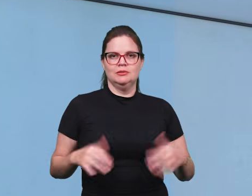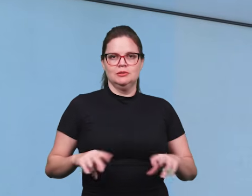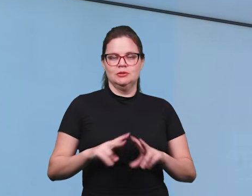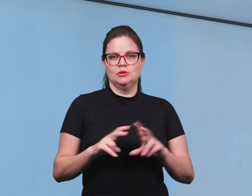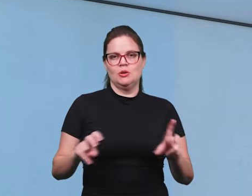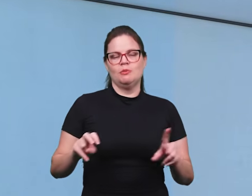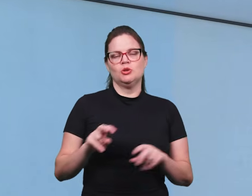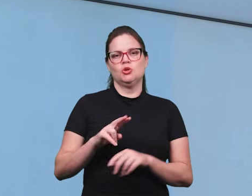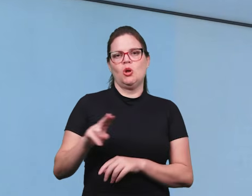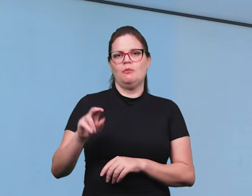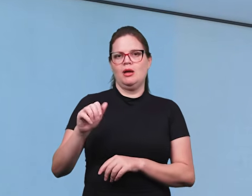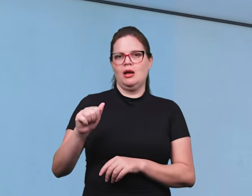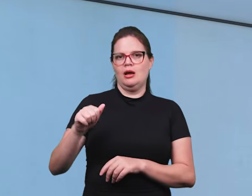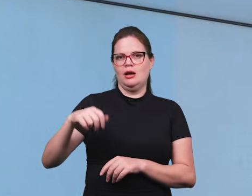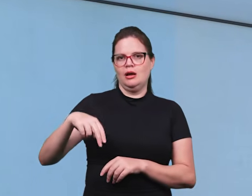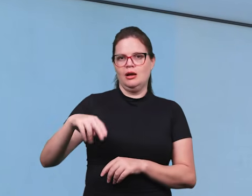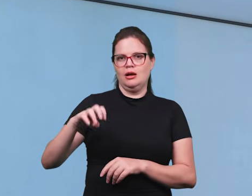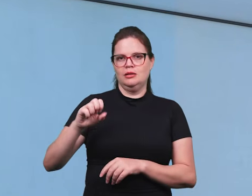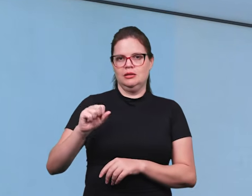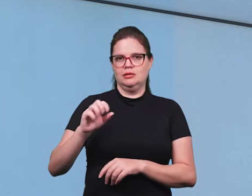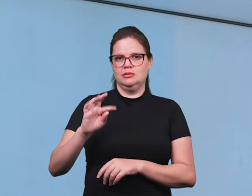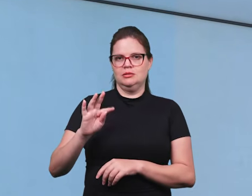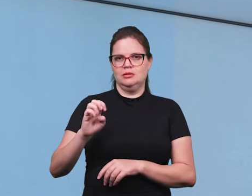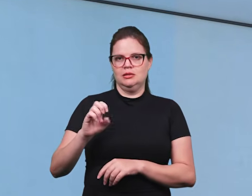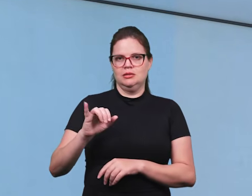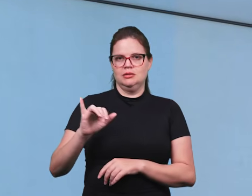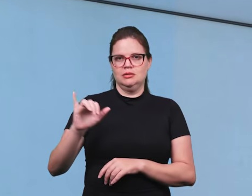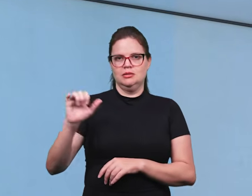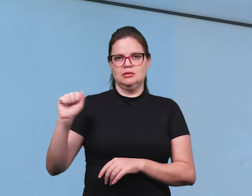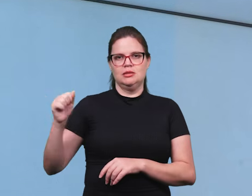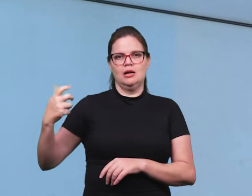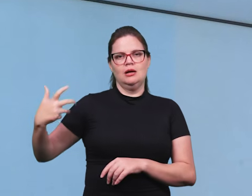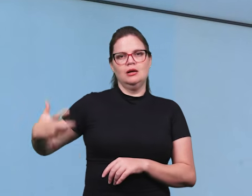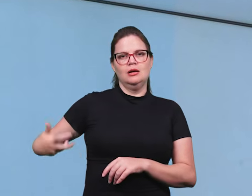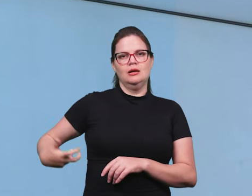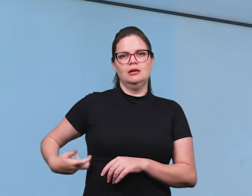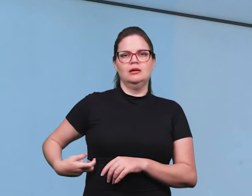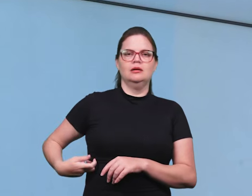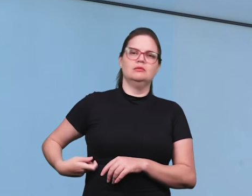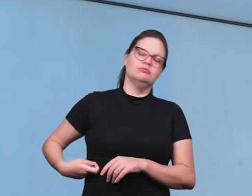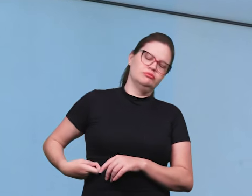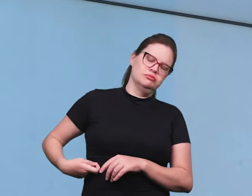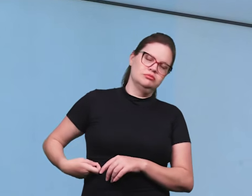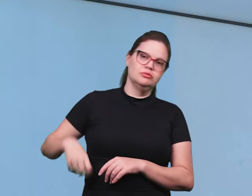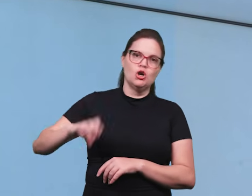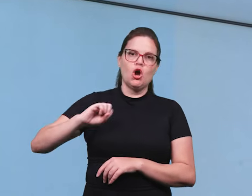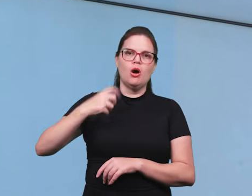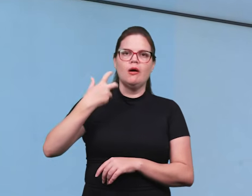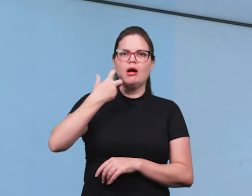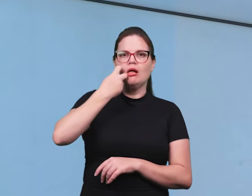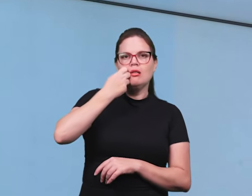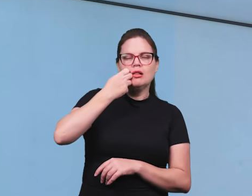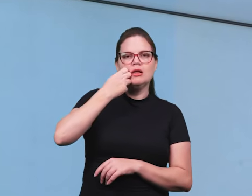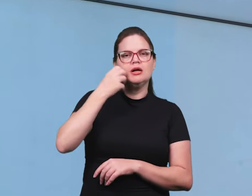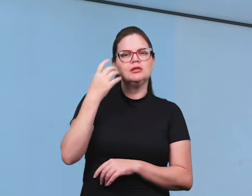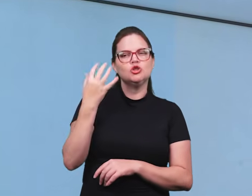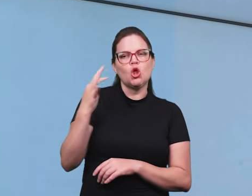sobre anestesias, o que você precisa saber. Mas por que nós estamos falando sobre um tema tão